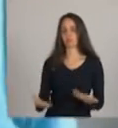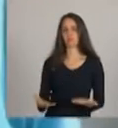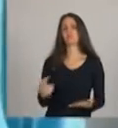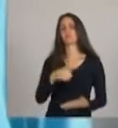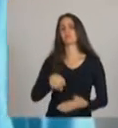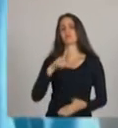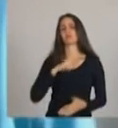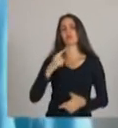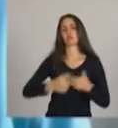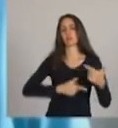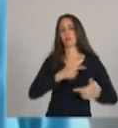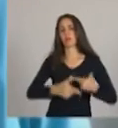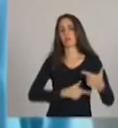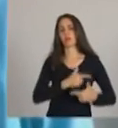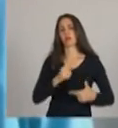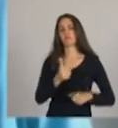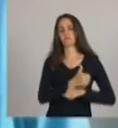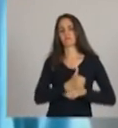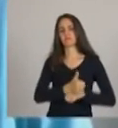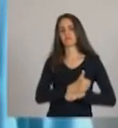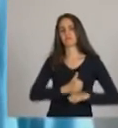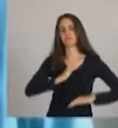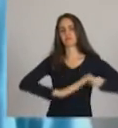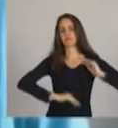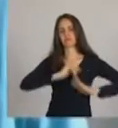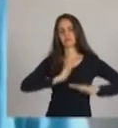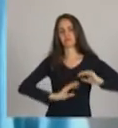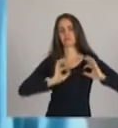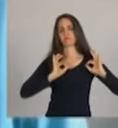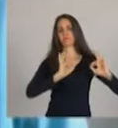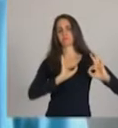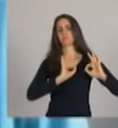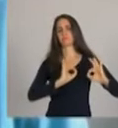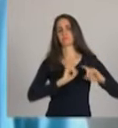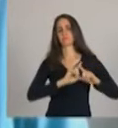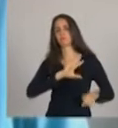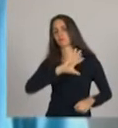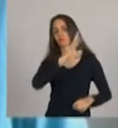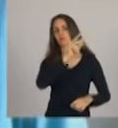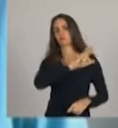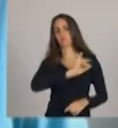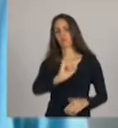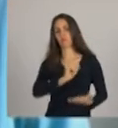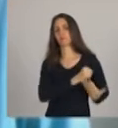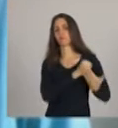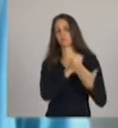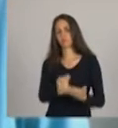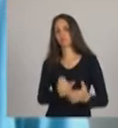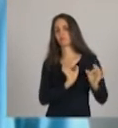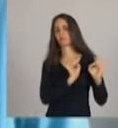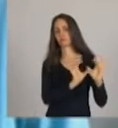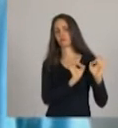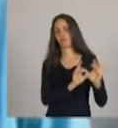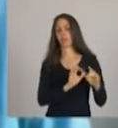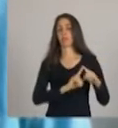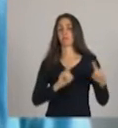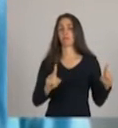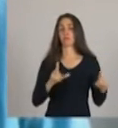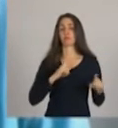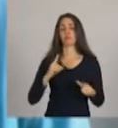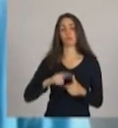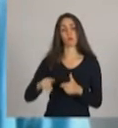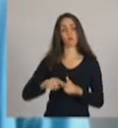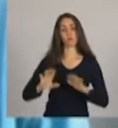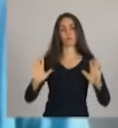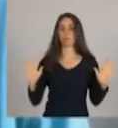temos um serviço de alta qualificação, um serviço de alta resolutividade, que infelizmente está encontrando uma